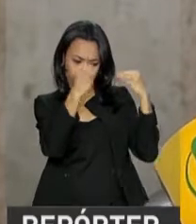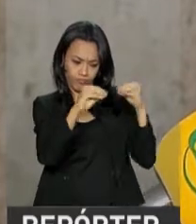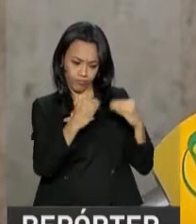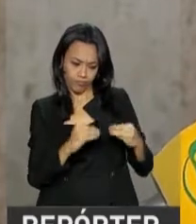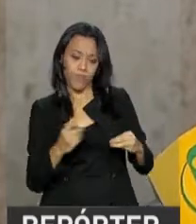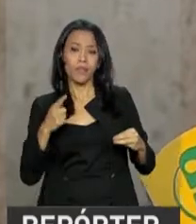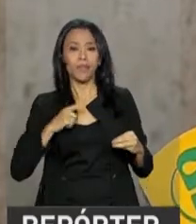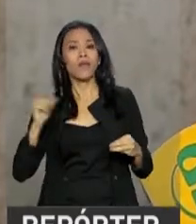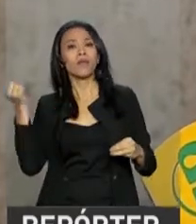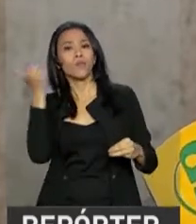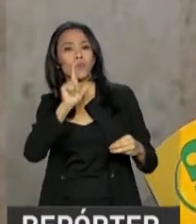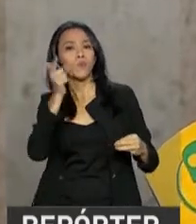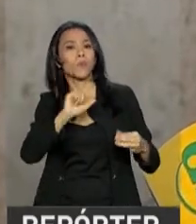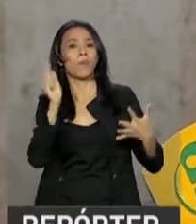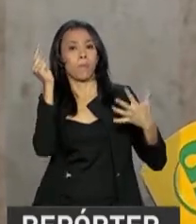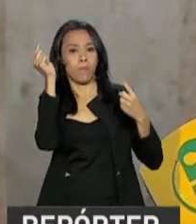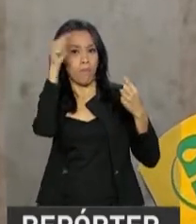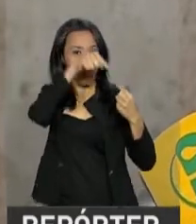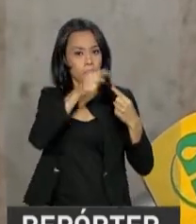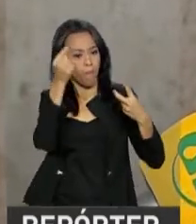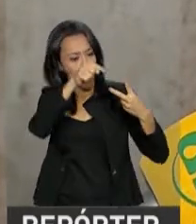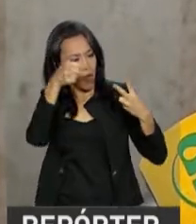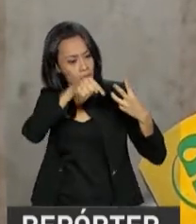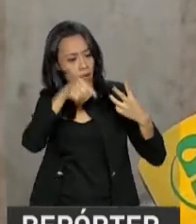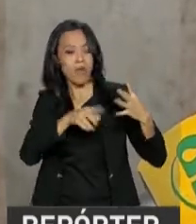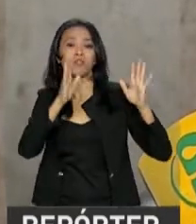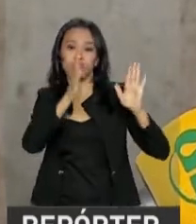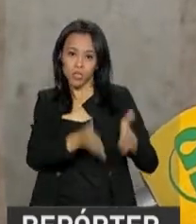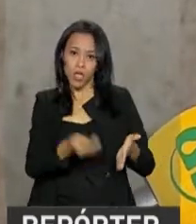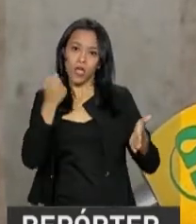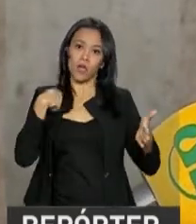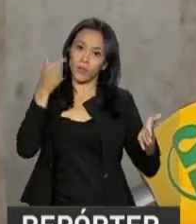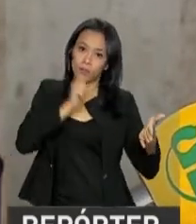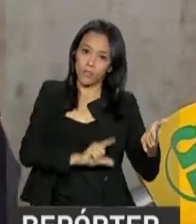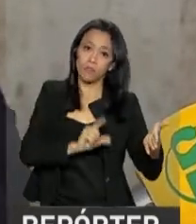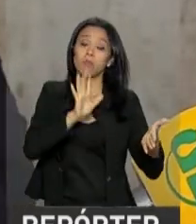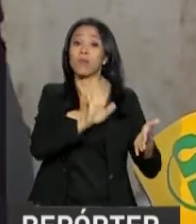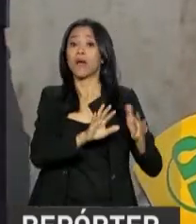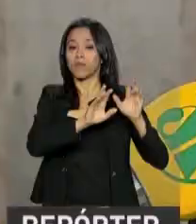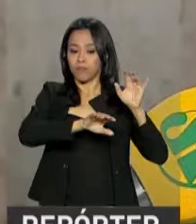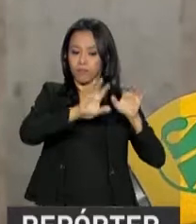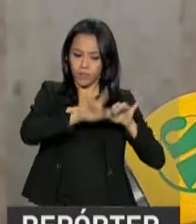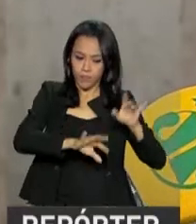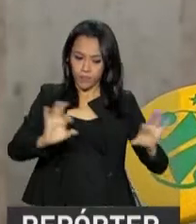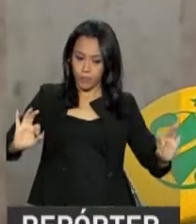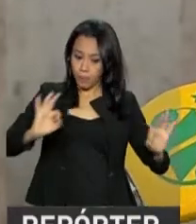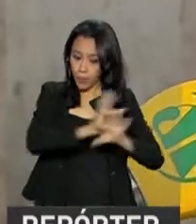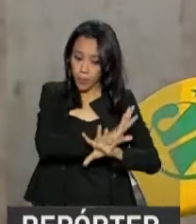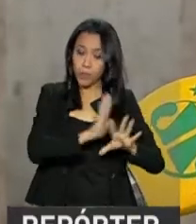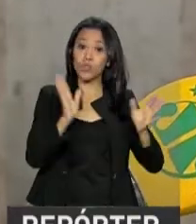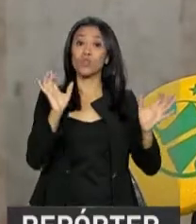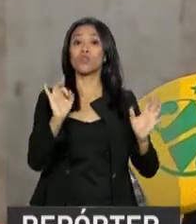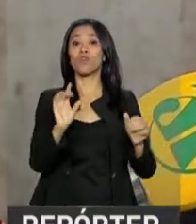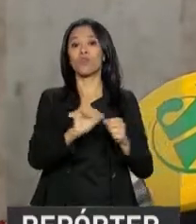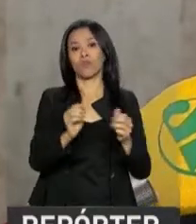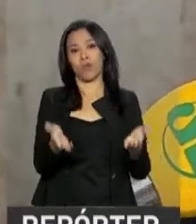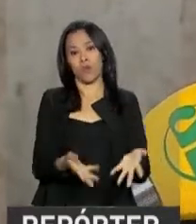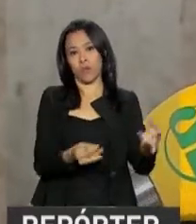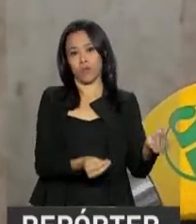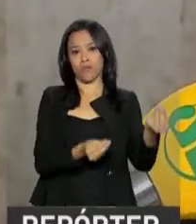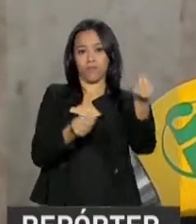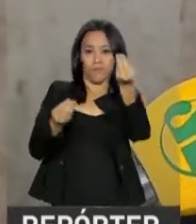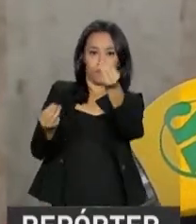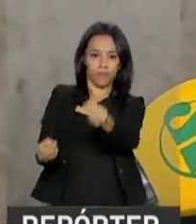metas atingidas desse plano mas a formalização da edição foi feita só agora e trazer também alguns resultados